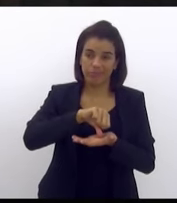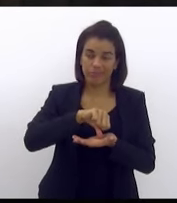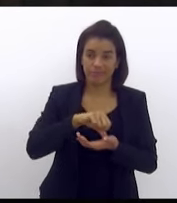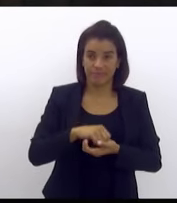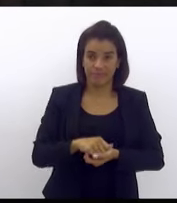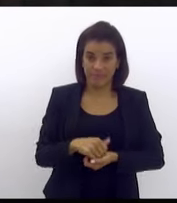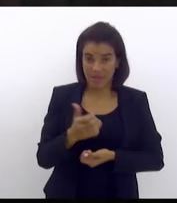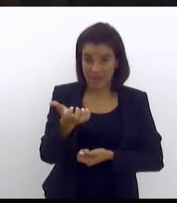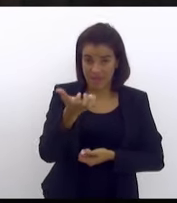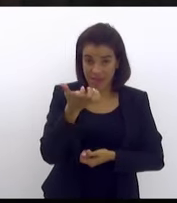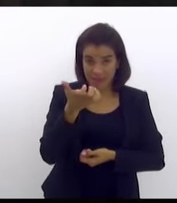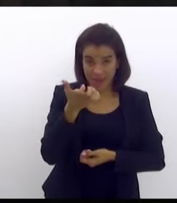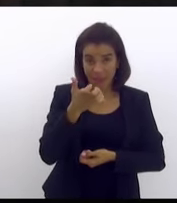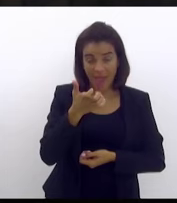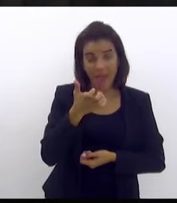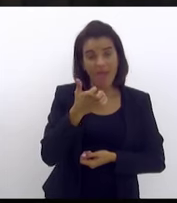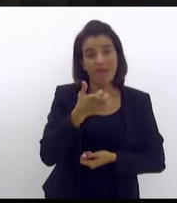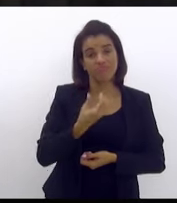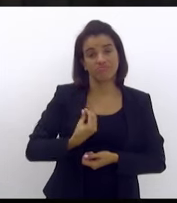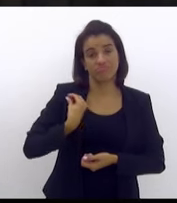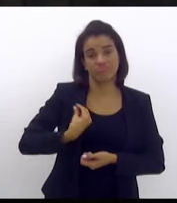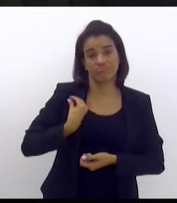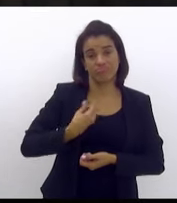Quem quiser ir a Nova Iguaçu,